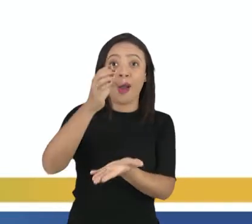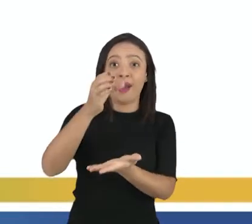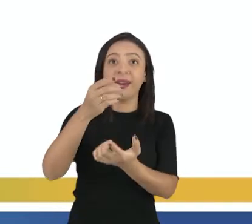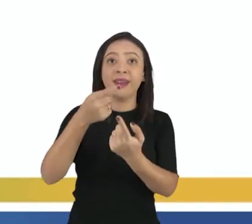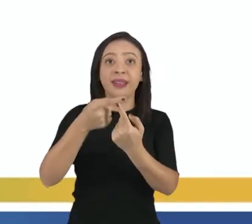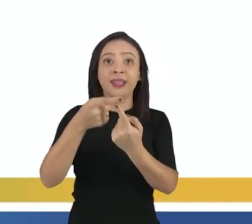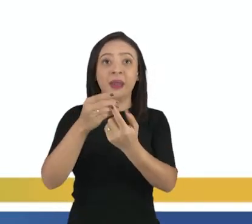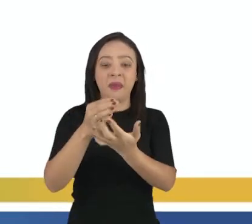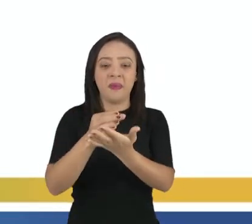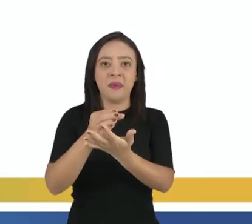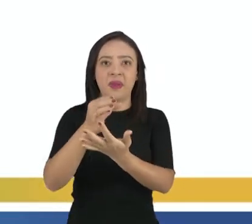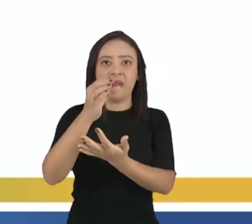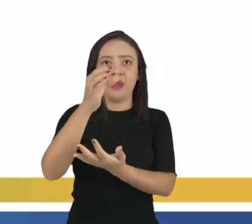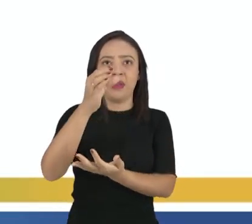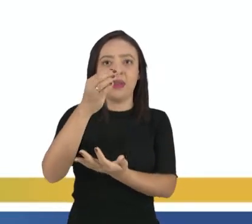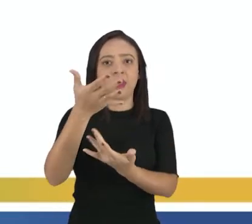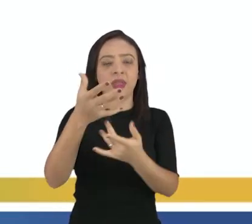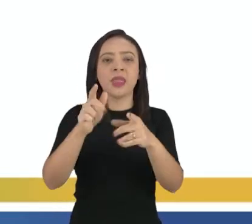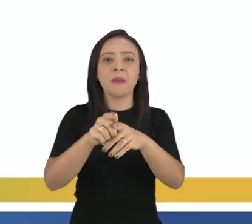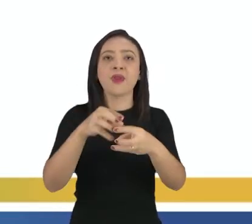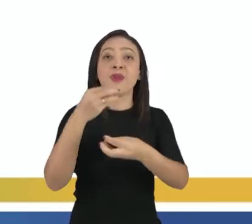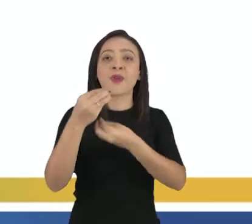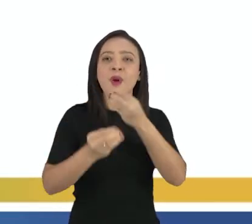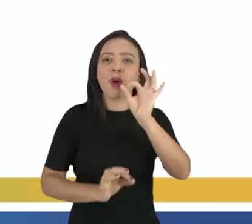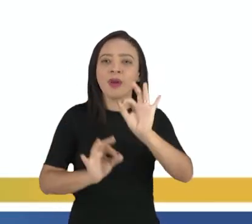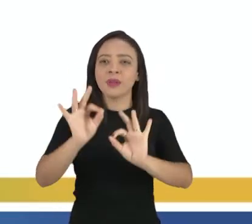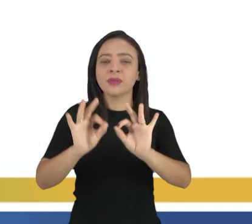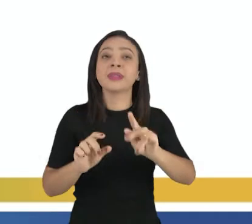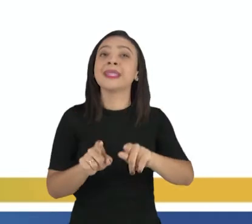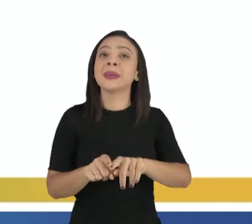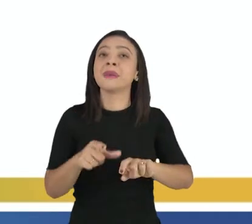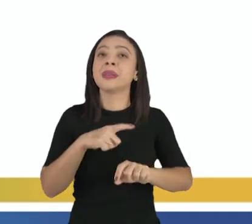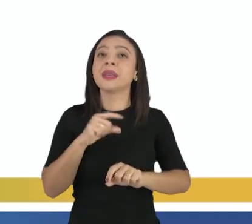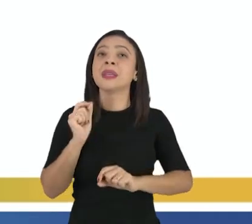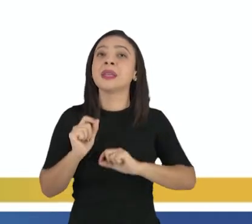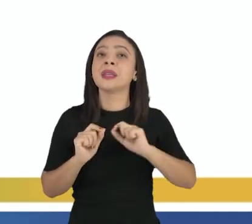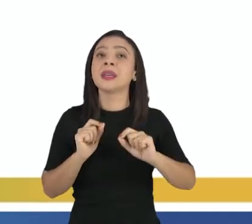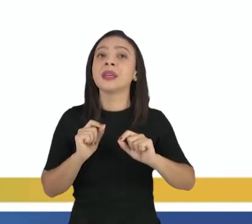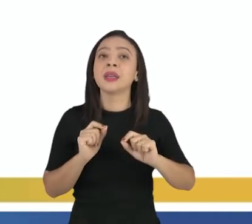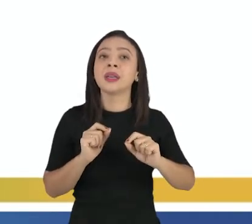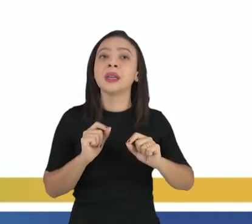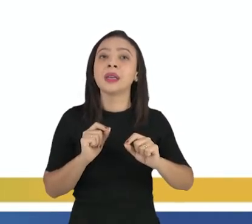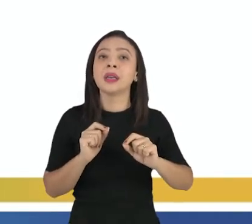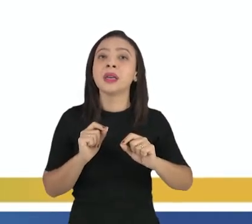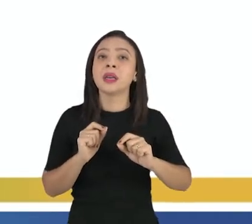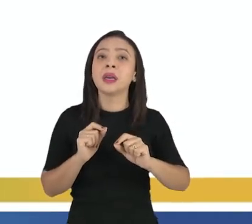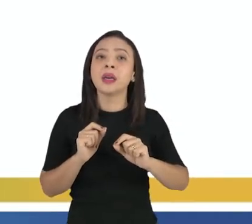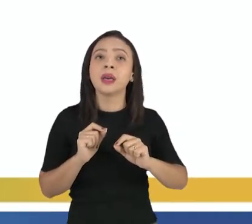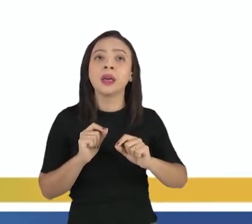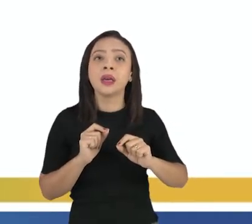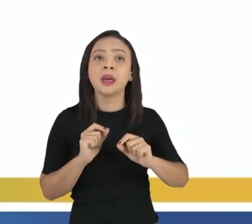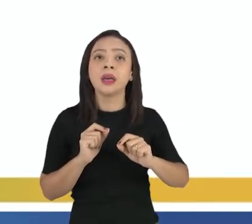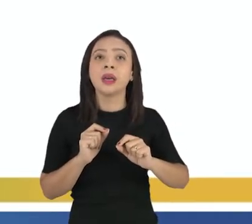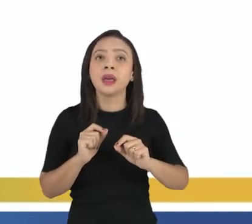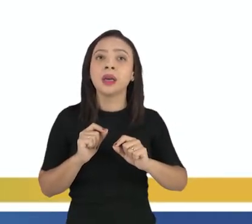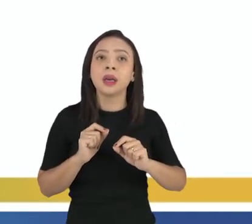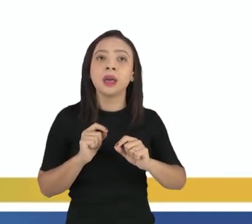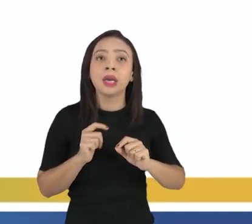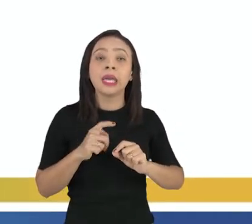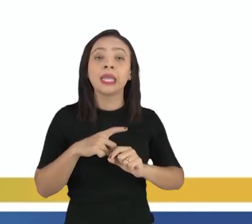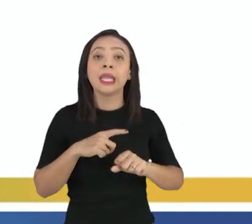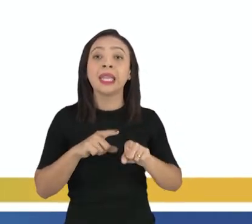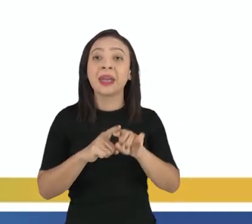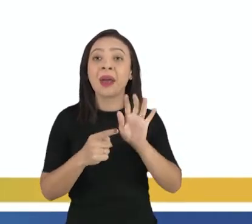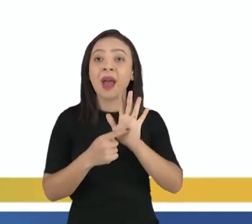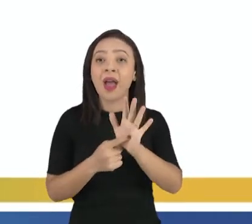colocado, né? Como é feito. Nós temos também a aparição da semente